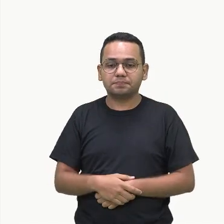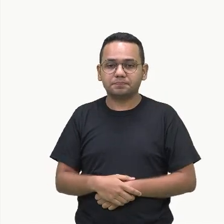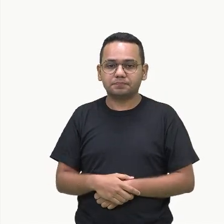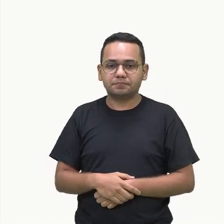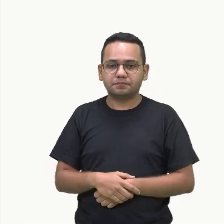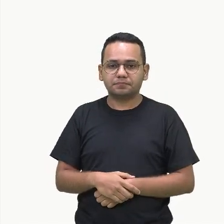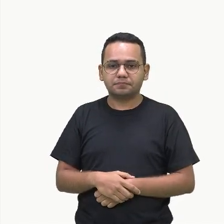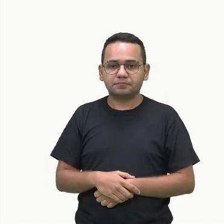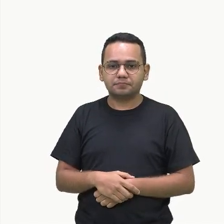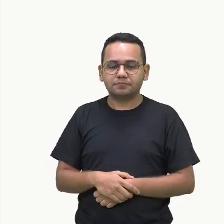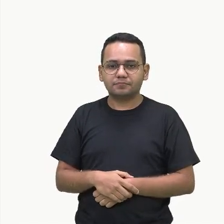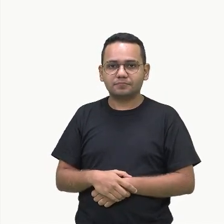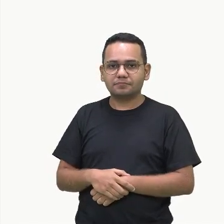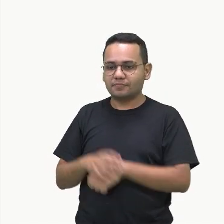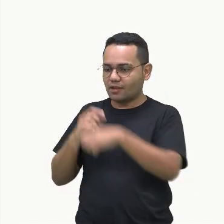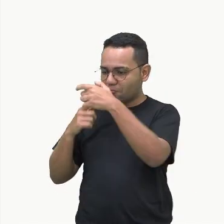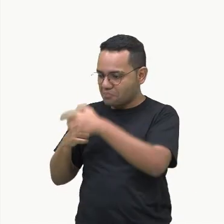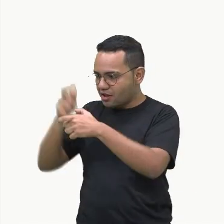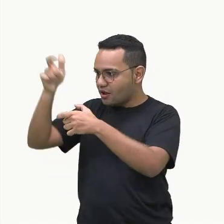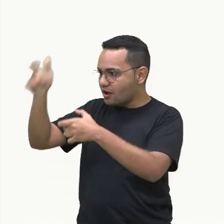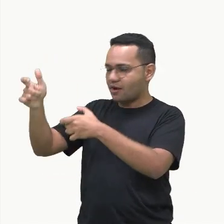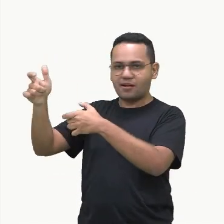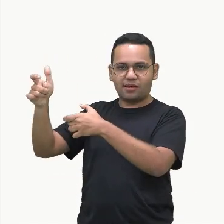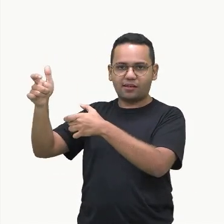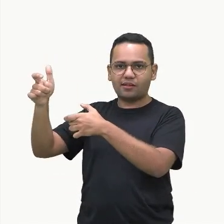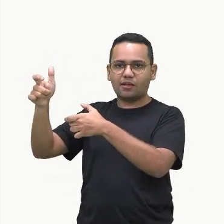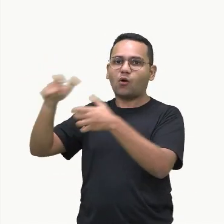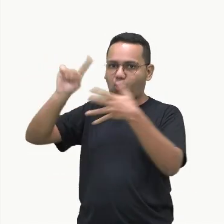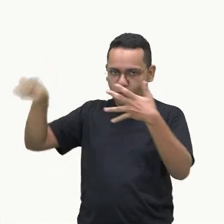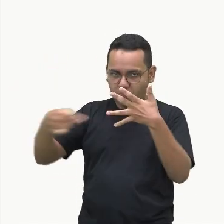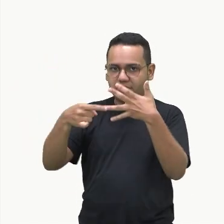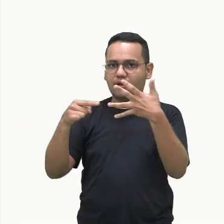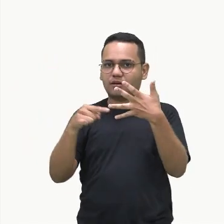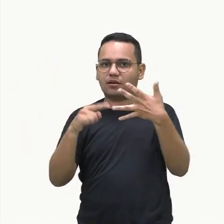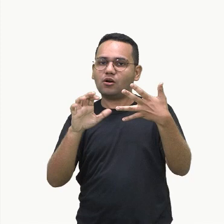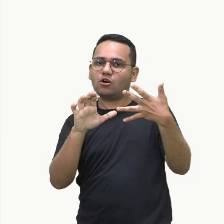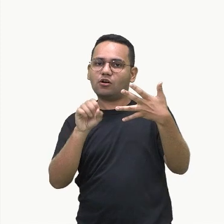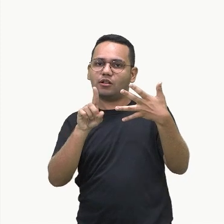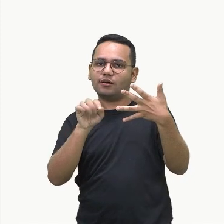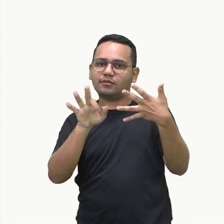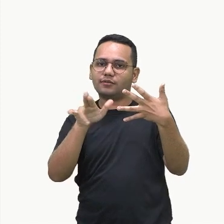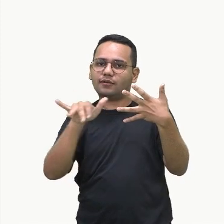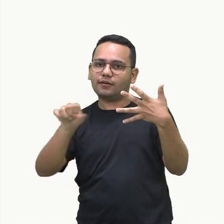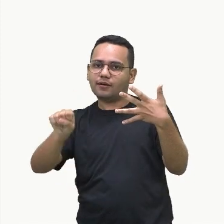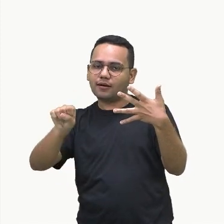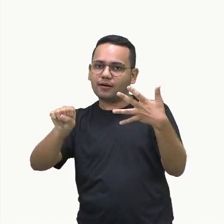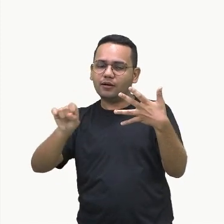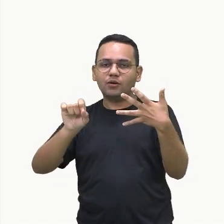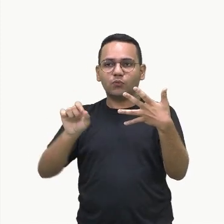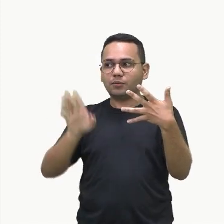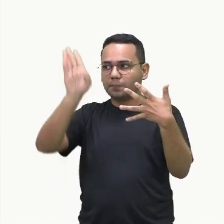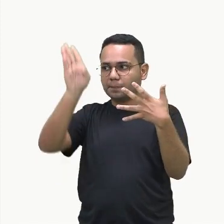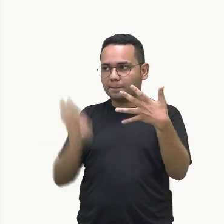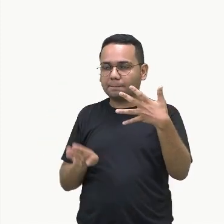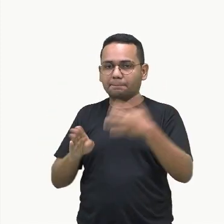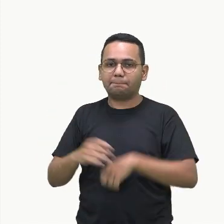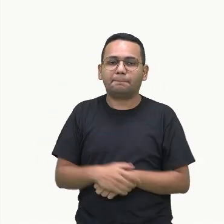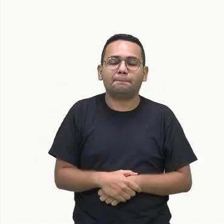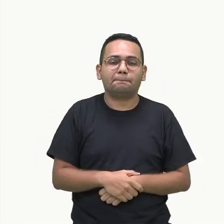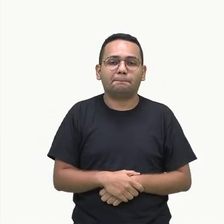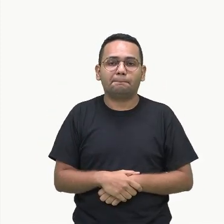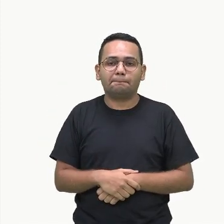eles se encontram do mesmo lado em relação à transversal